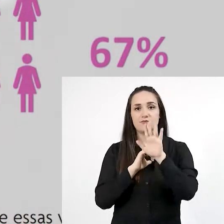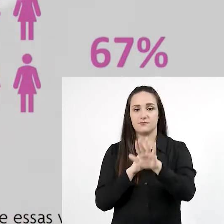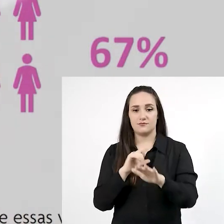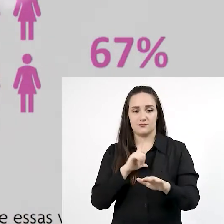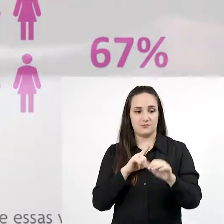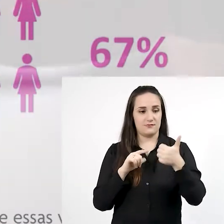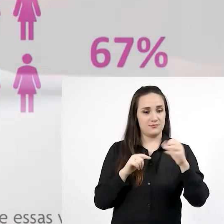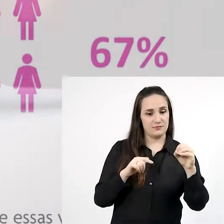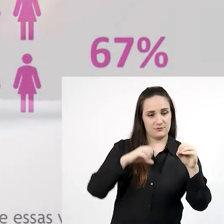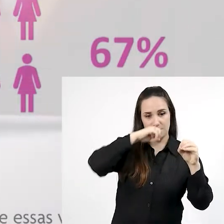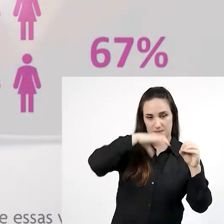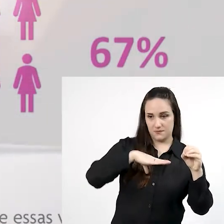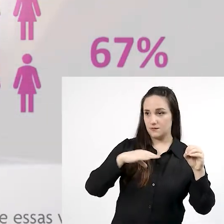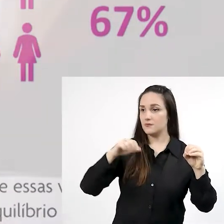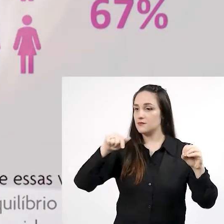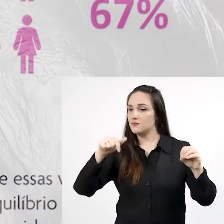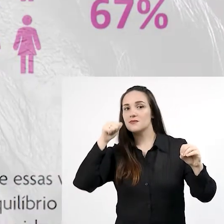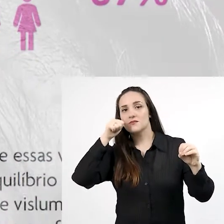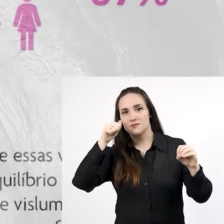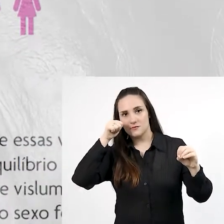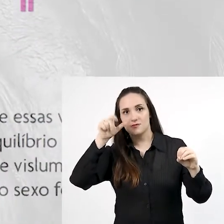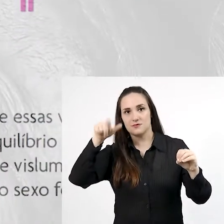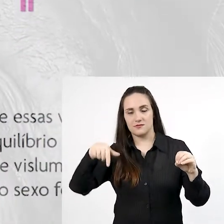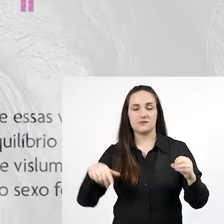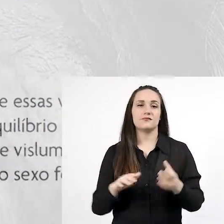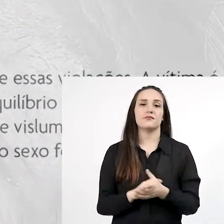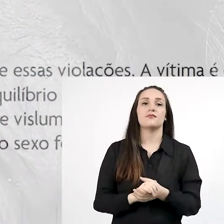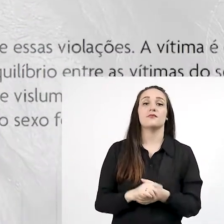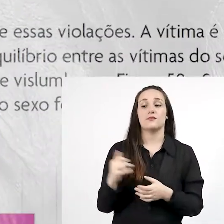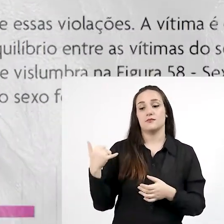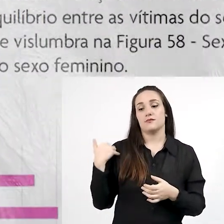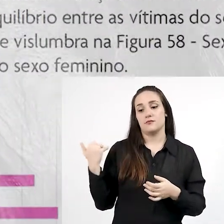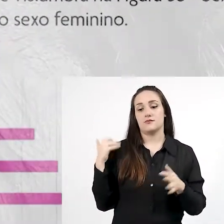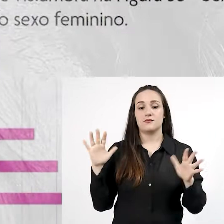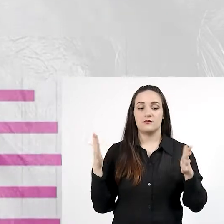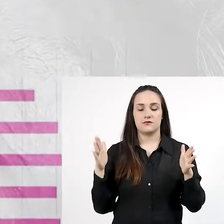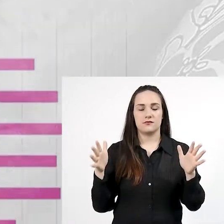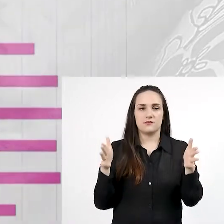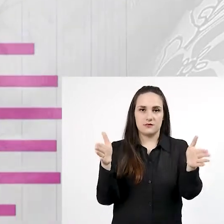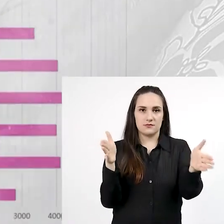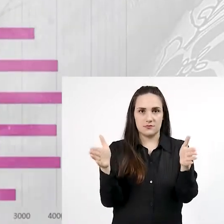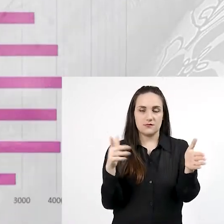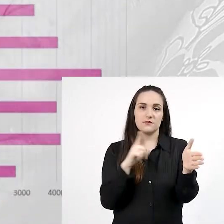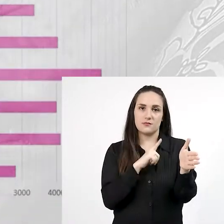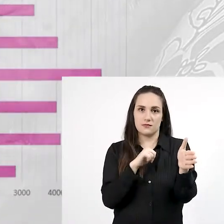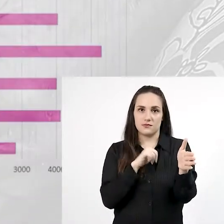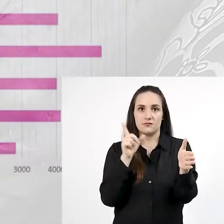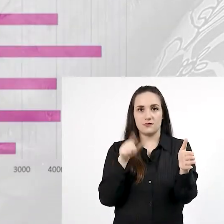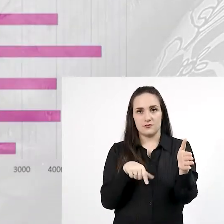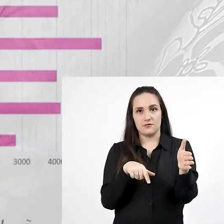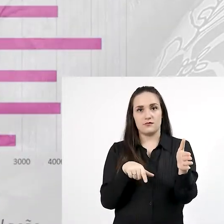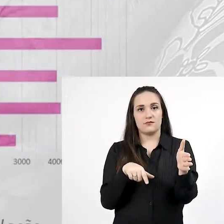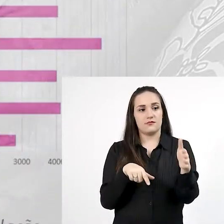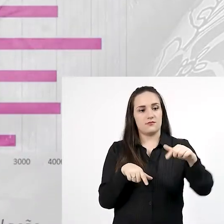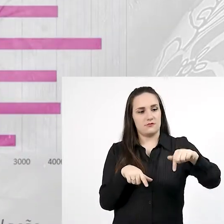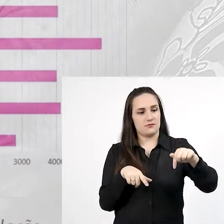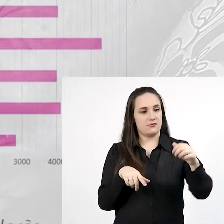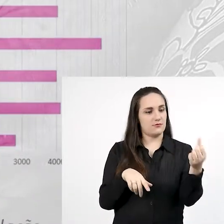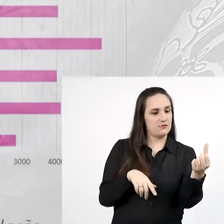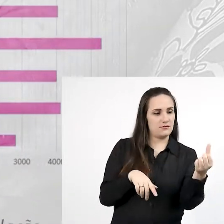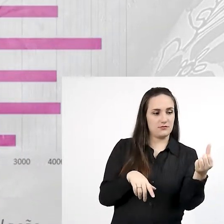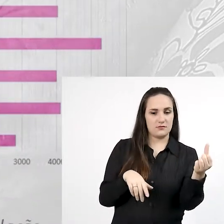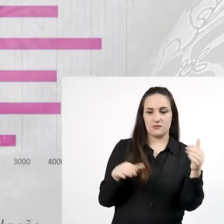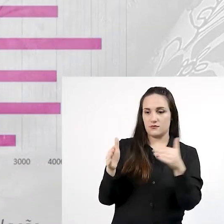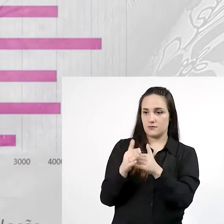de violência ocorrem com elas. A faixa de idade em que acontecem mais casos de violência é a que vai de 76